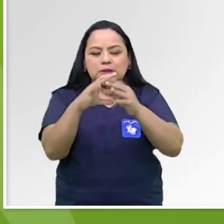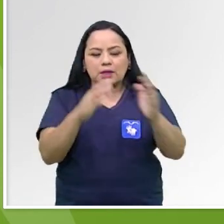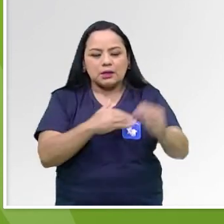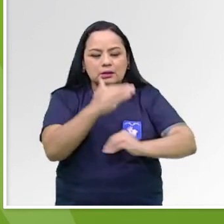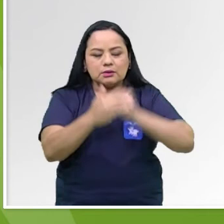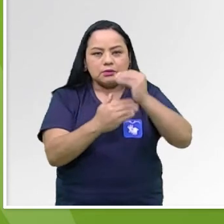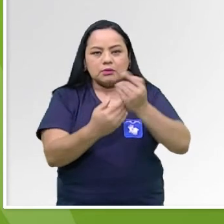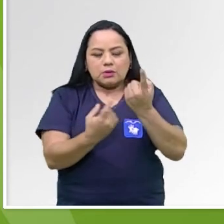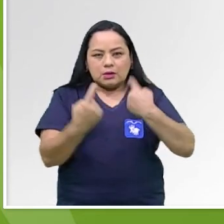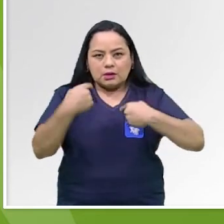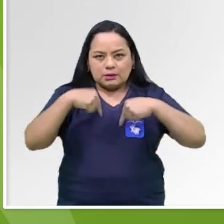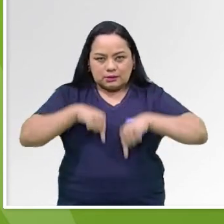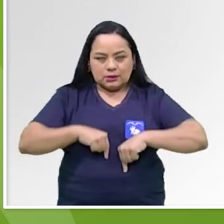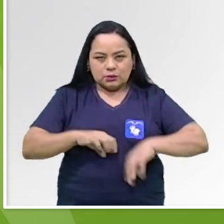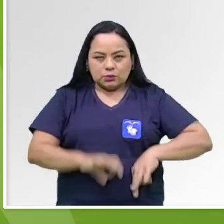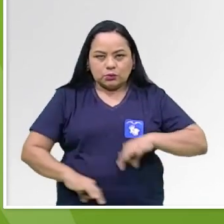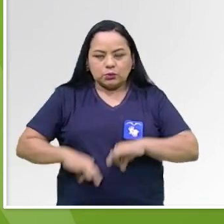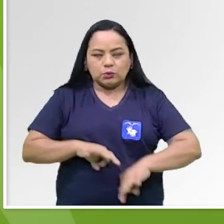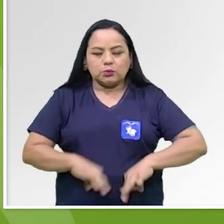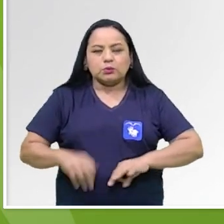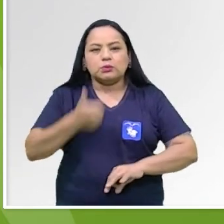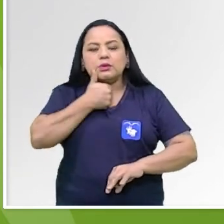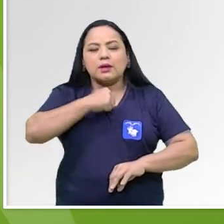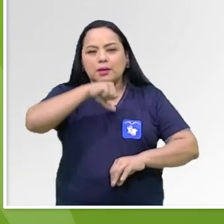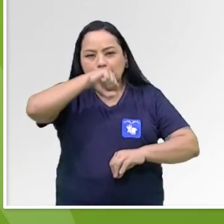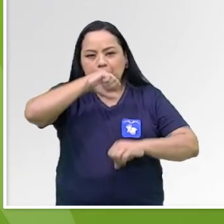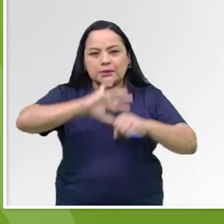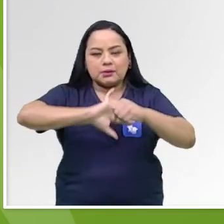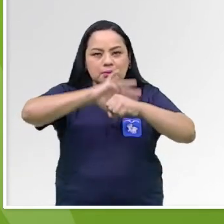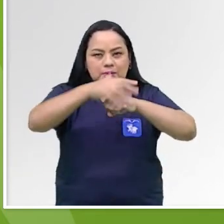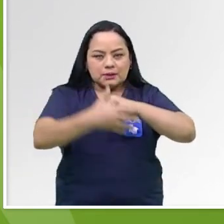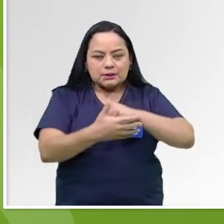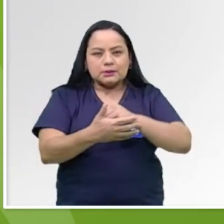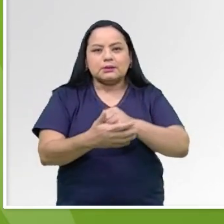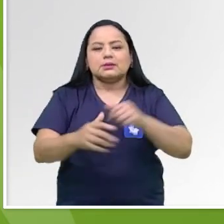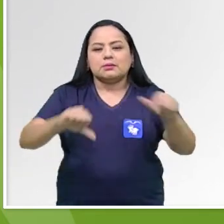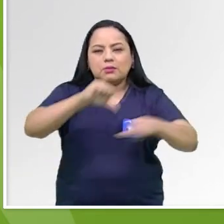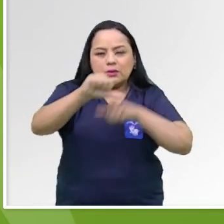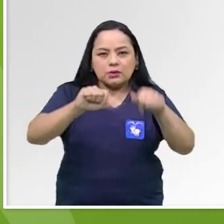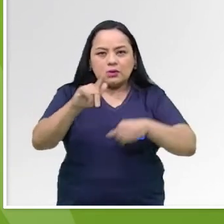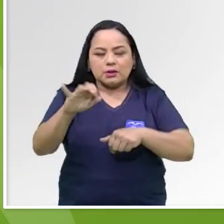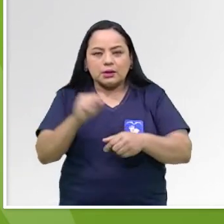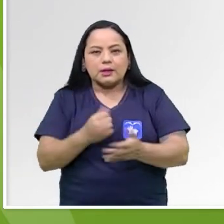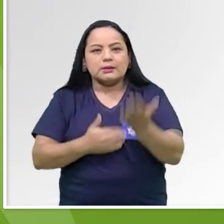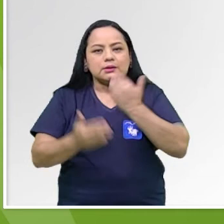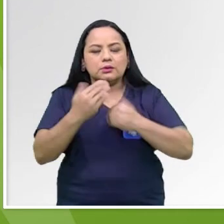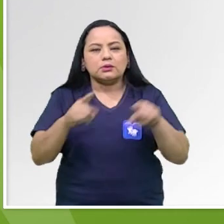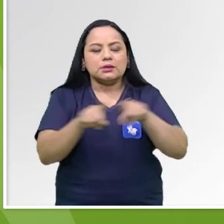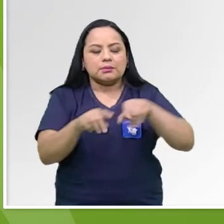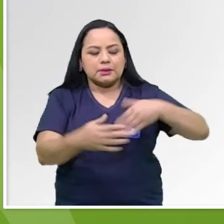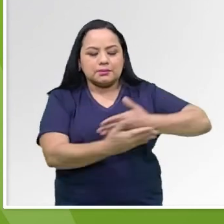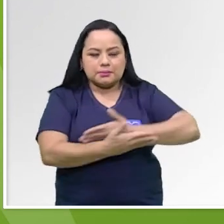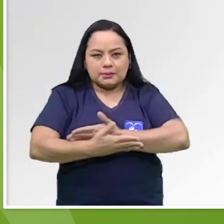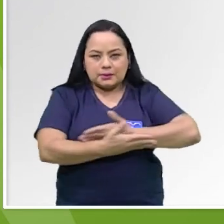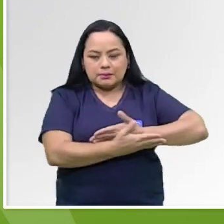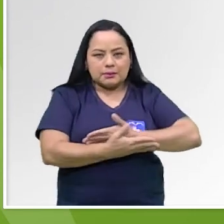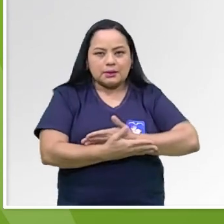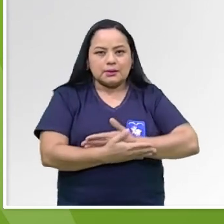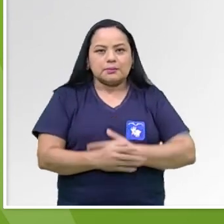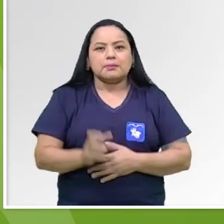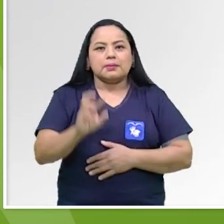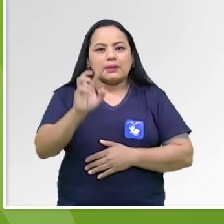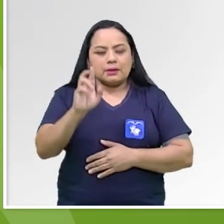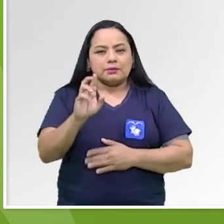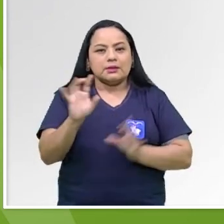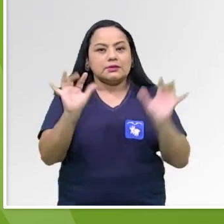dentro do útero da mãe. E aí a placenta faz essa troca gasosa e nutre o bebê também. E aí, quando a gravidez se